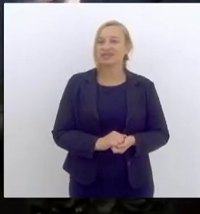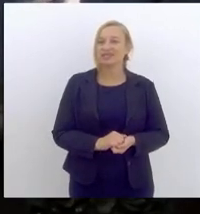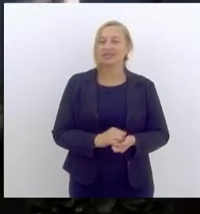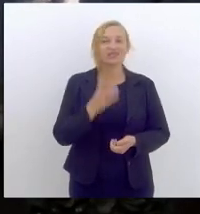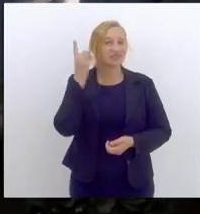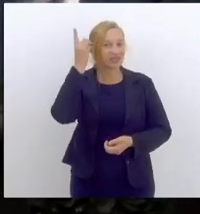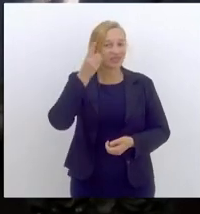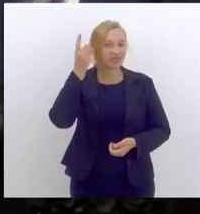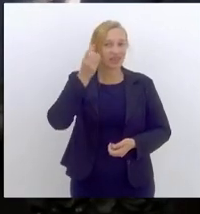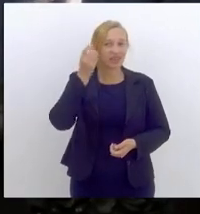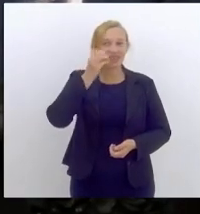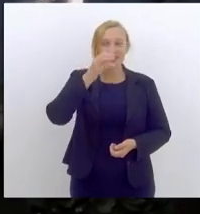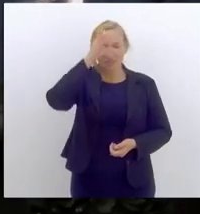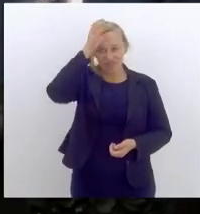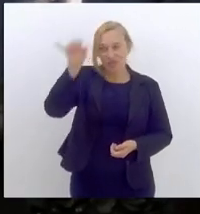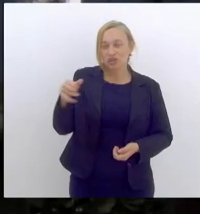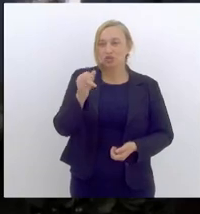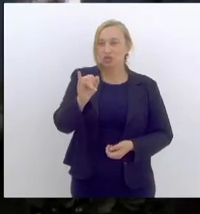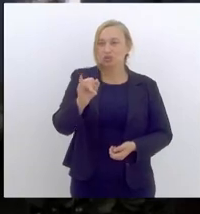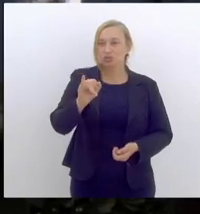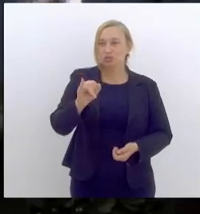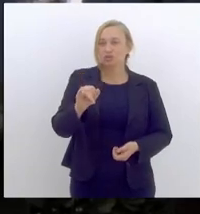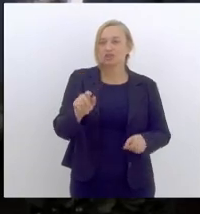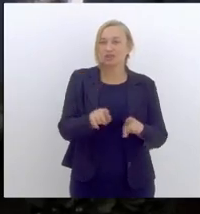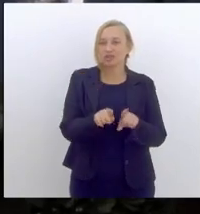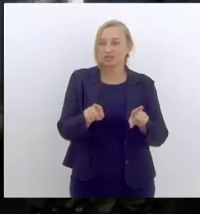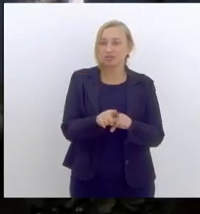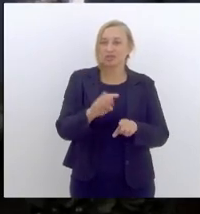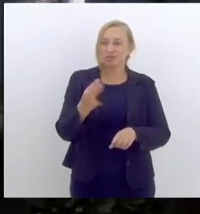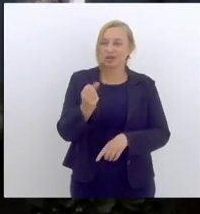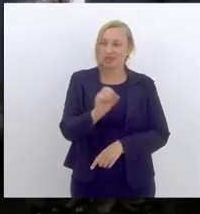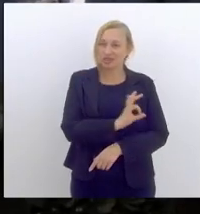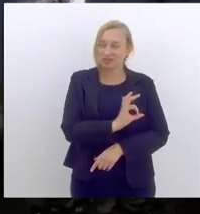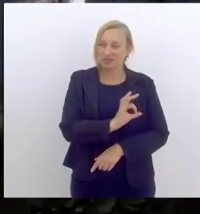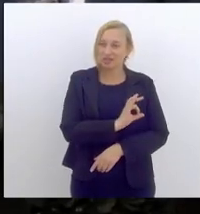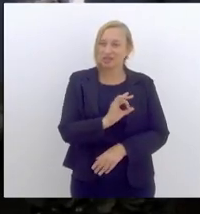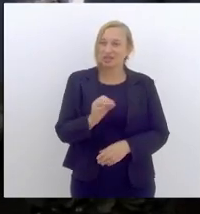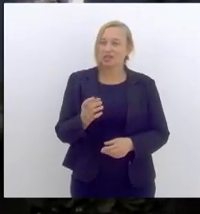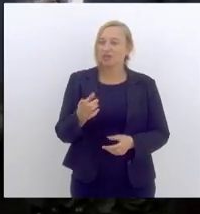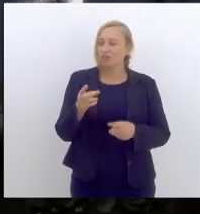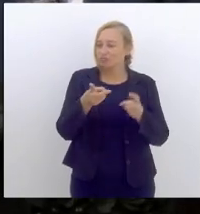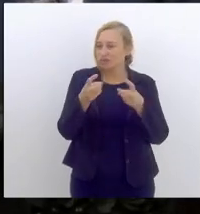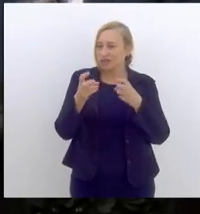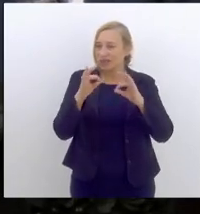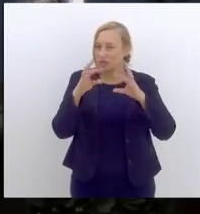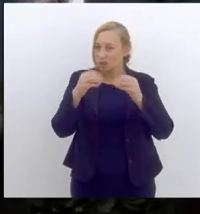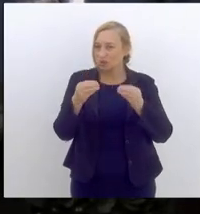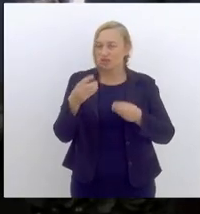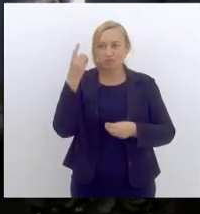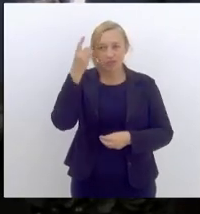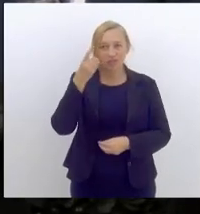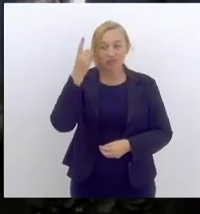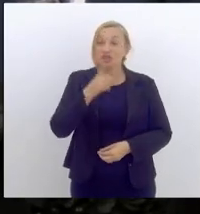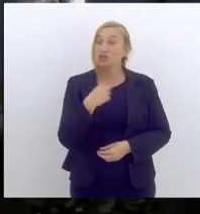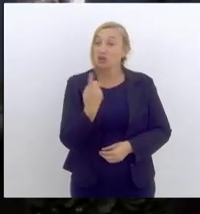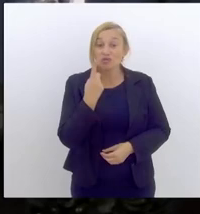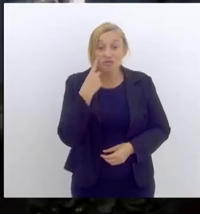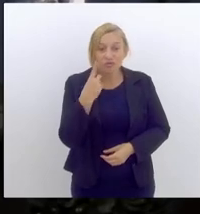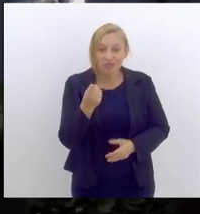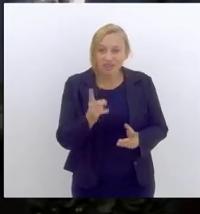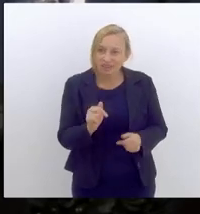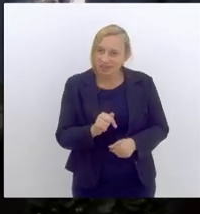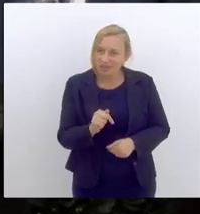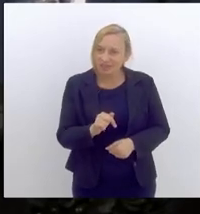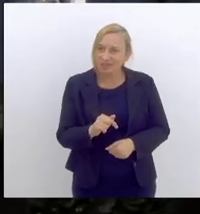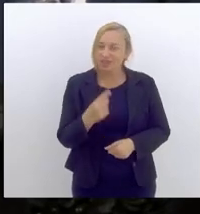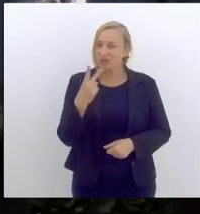Marta Rocha, uma curtíssima observação a todos os deputados e deputadas, que nós vimos aqui